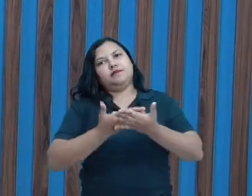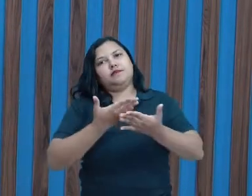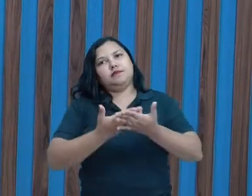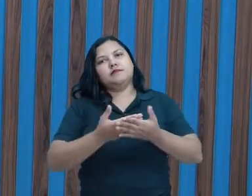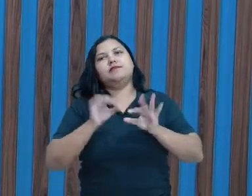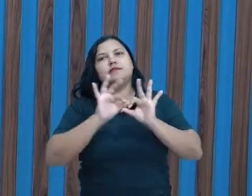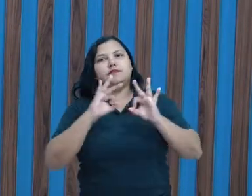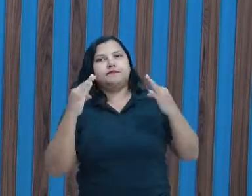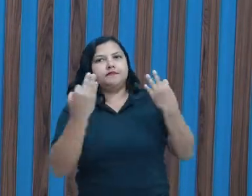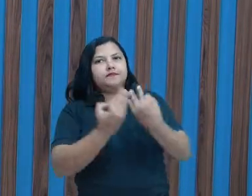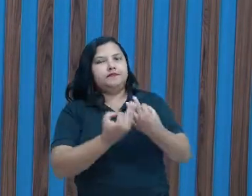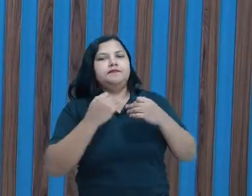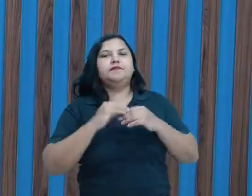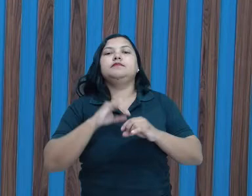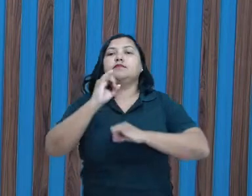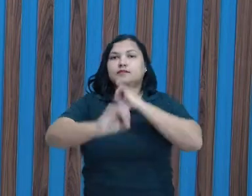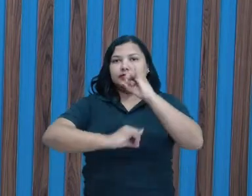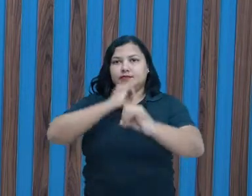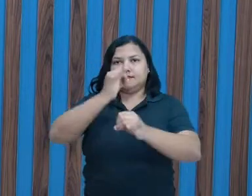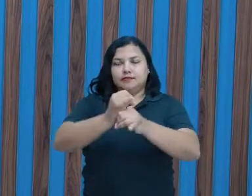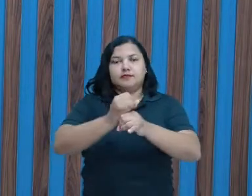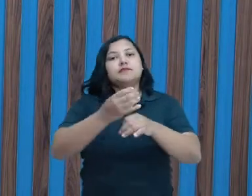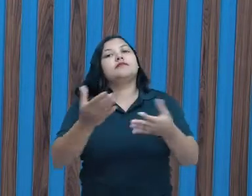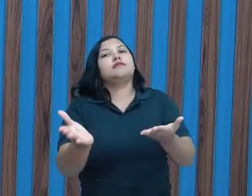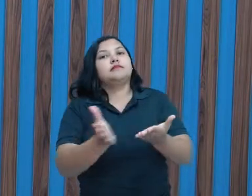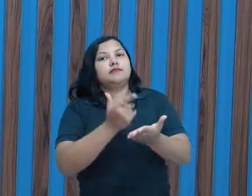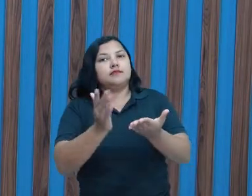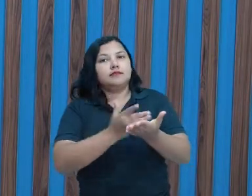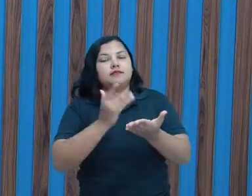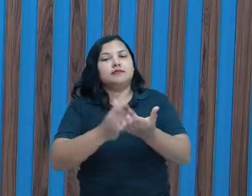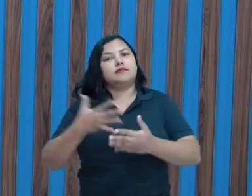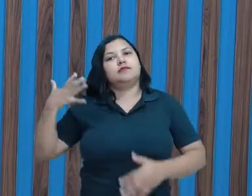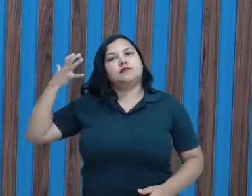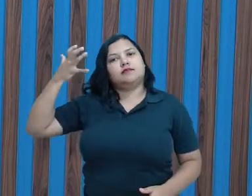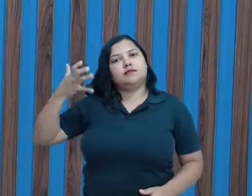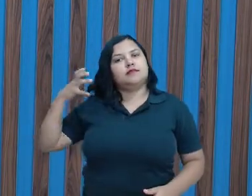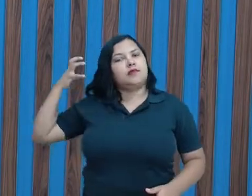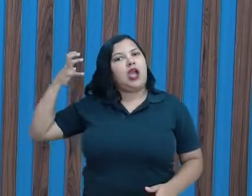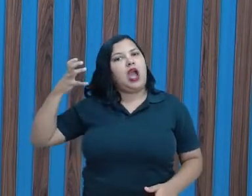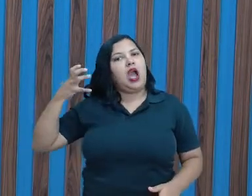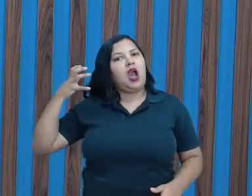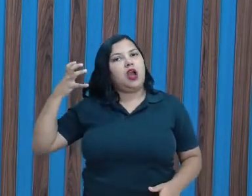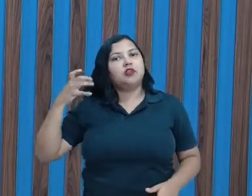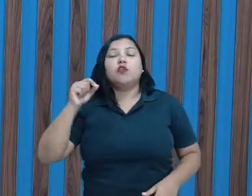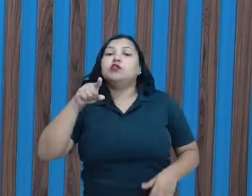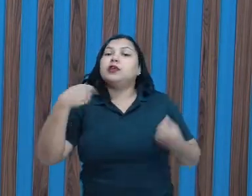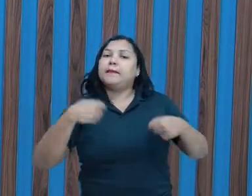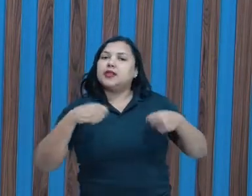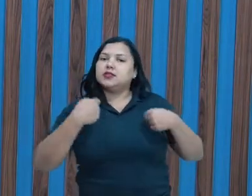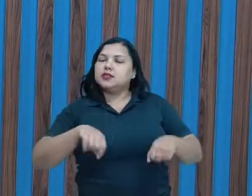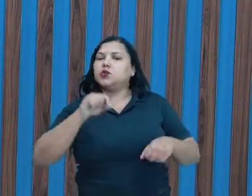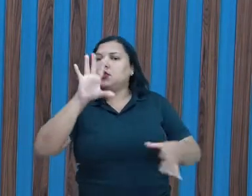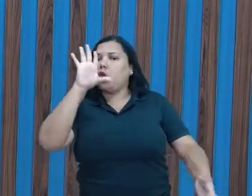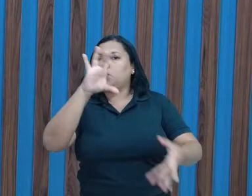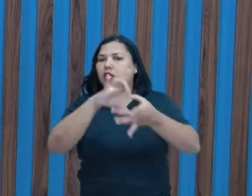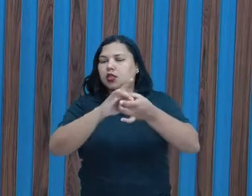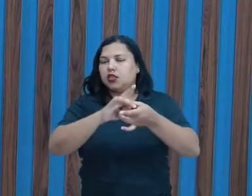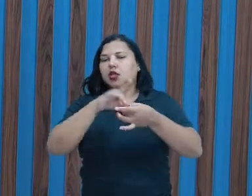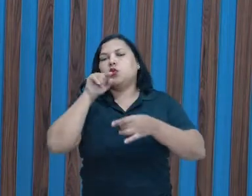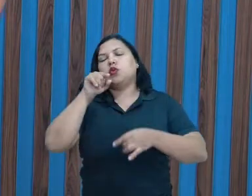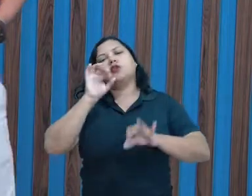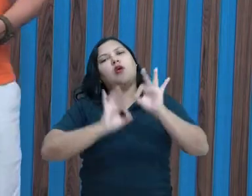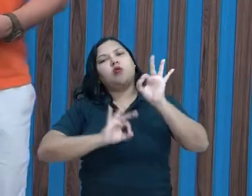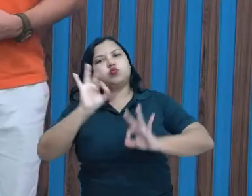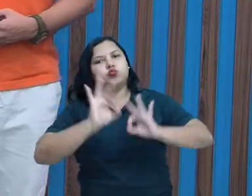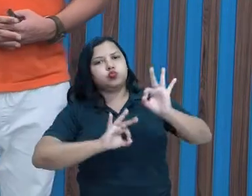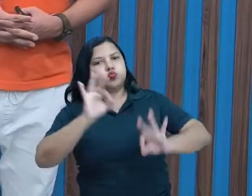escola, family, família, internet, books, livros. Você precisa estar conectado ao que está sendo